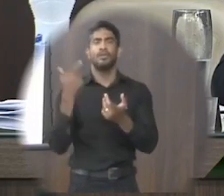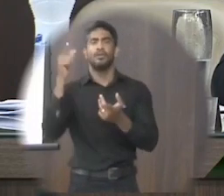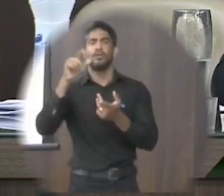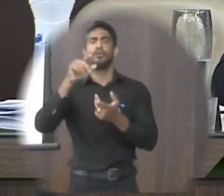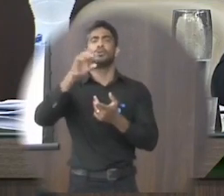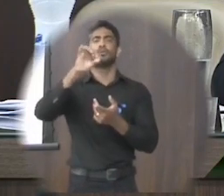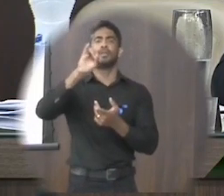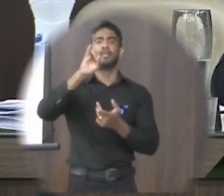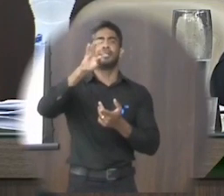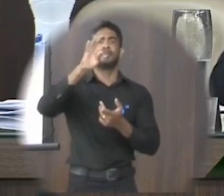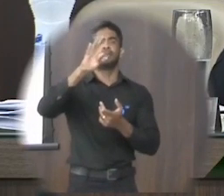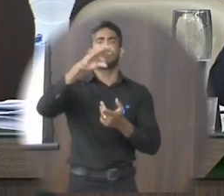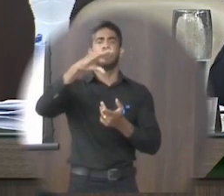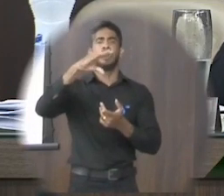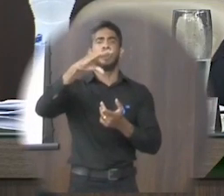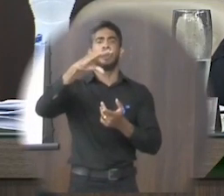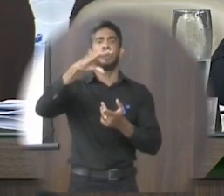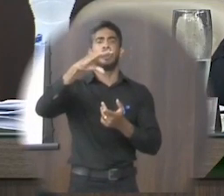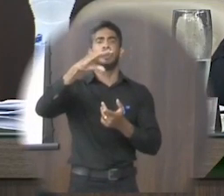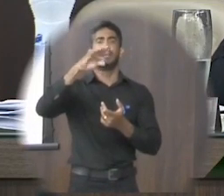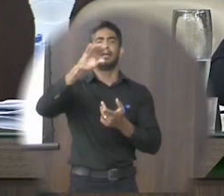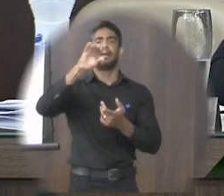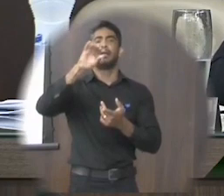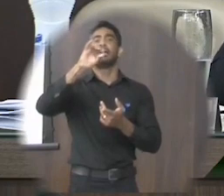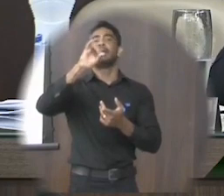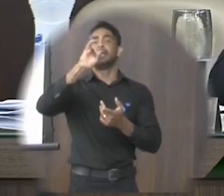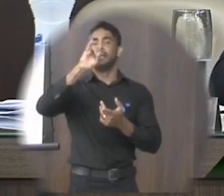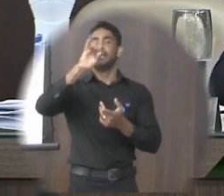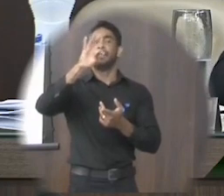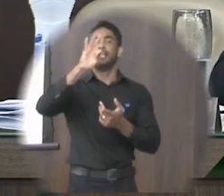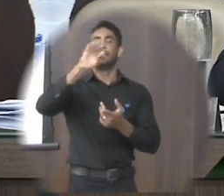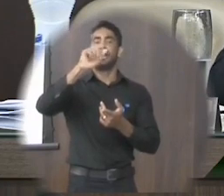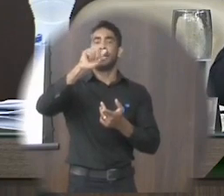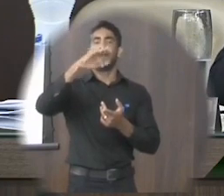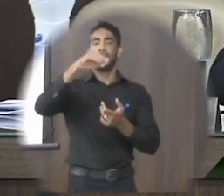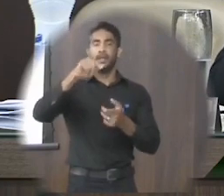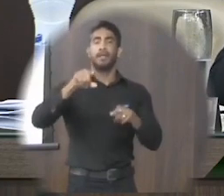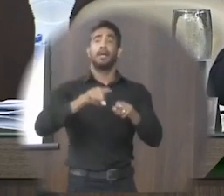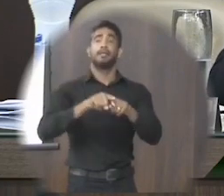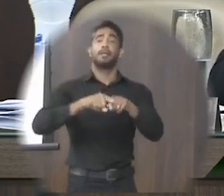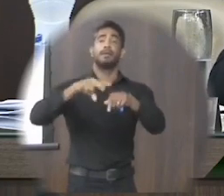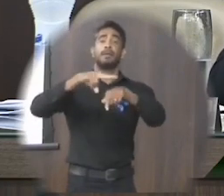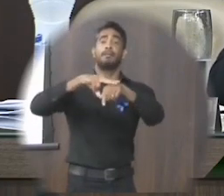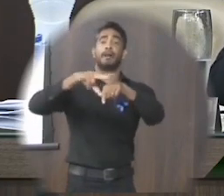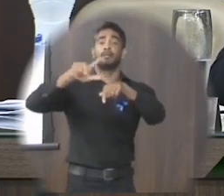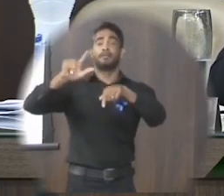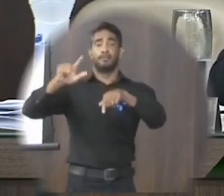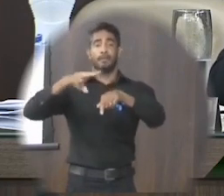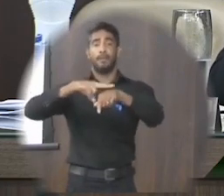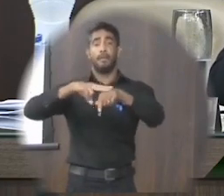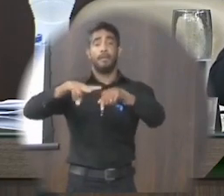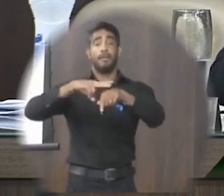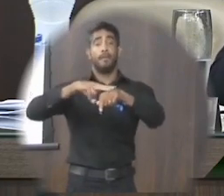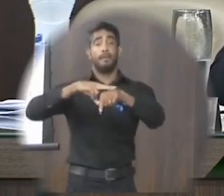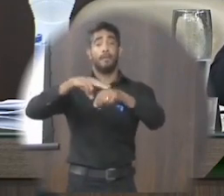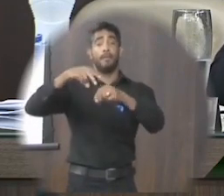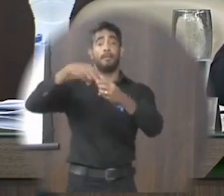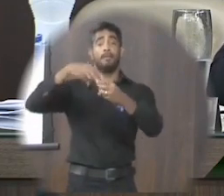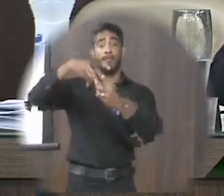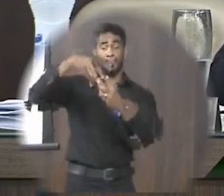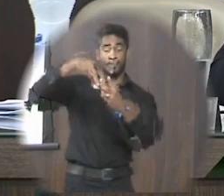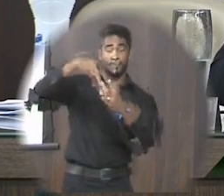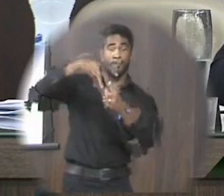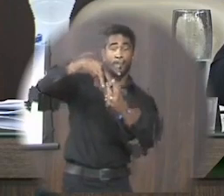Tacambira. Então, quando, e também em Mato Verde, né? Então, assim, quando isso acontece, a gente tem que sim louvar as forças de